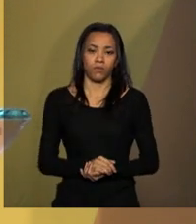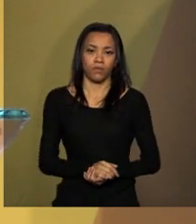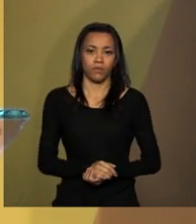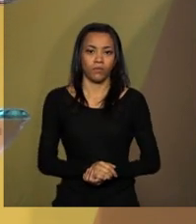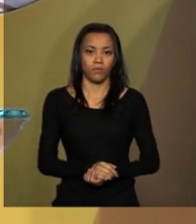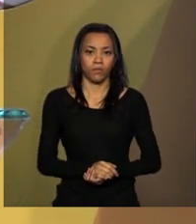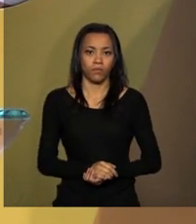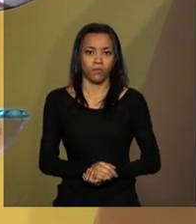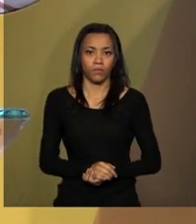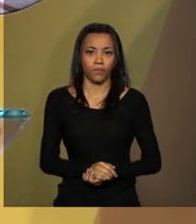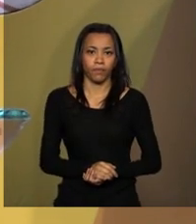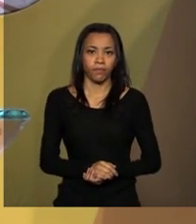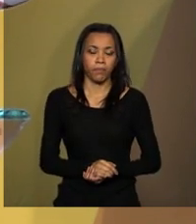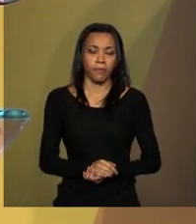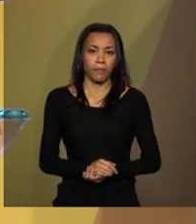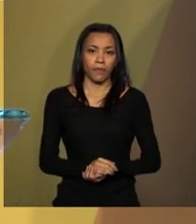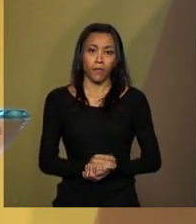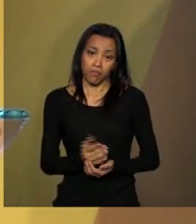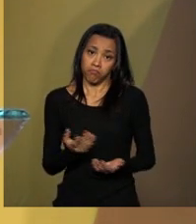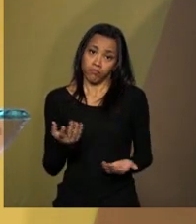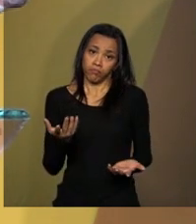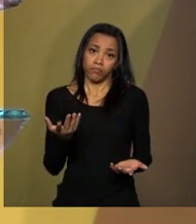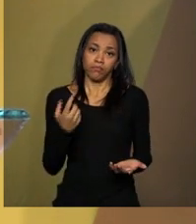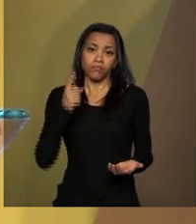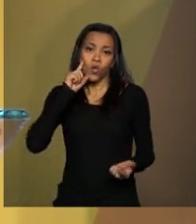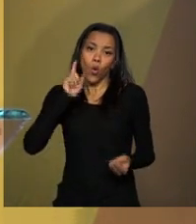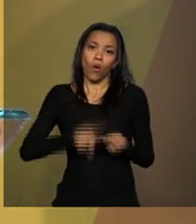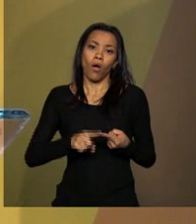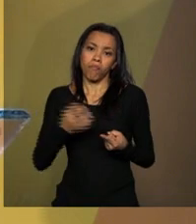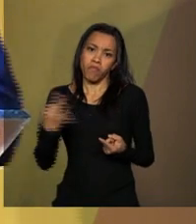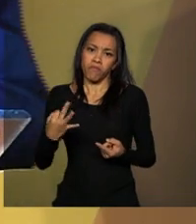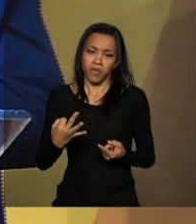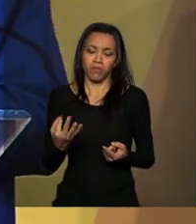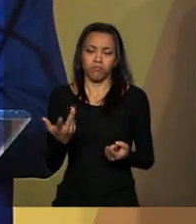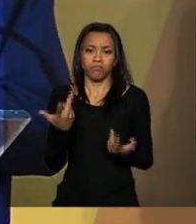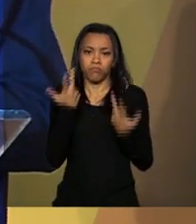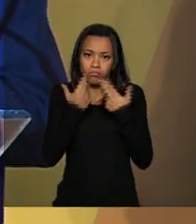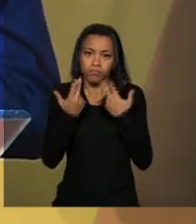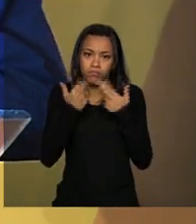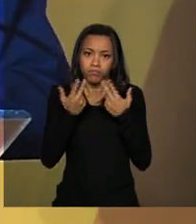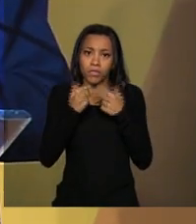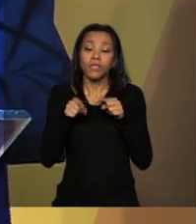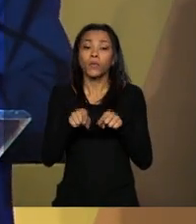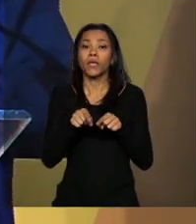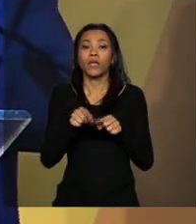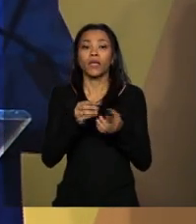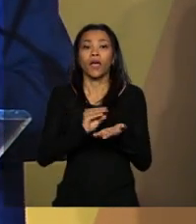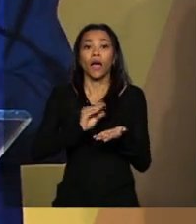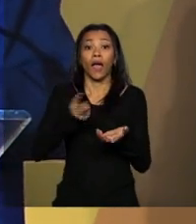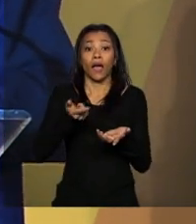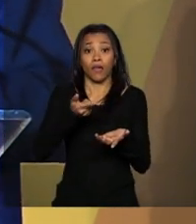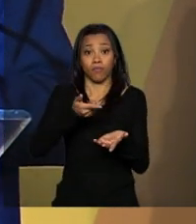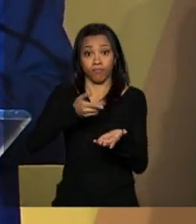claro é perfeitamente aceitável emissão de títulos de